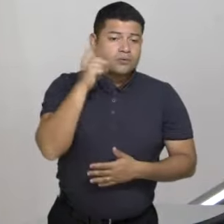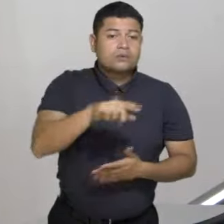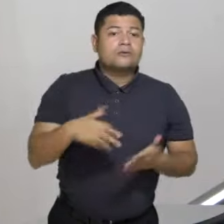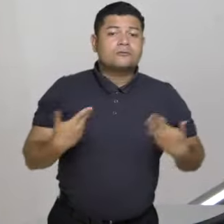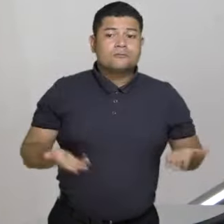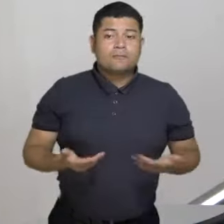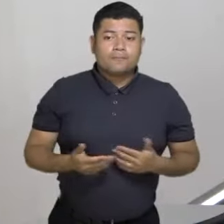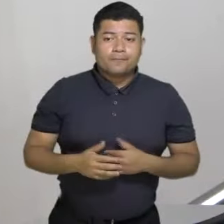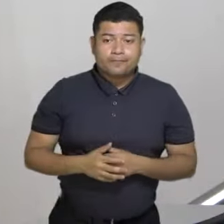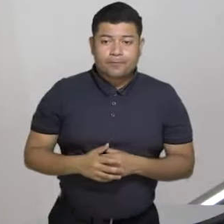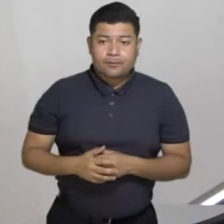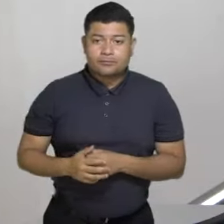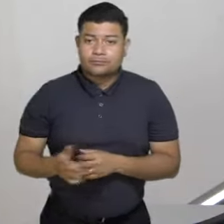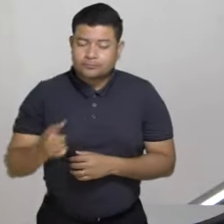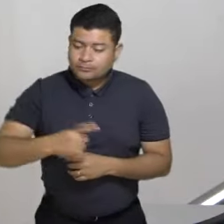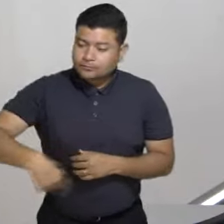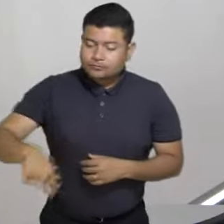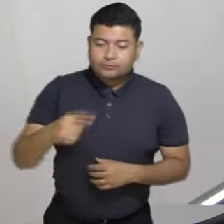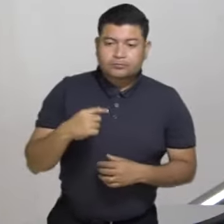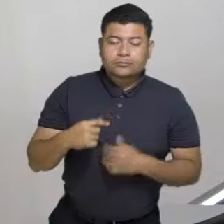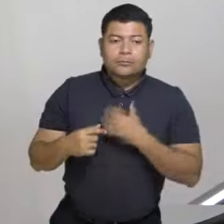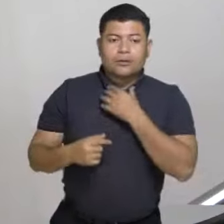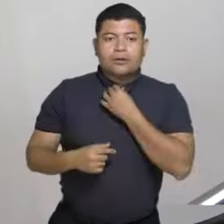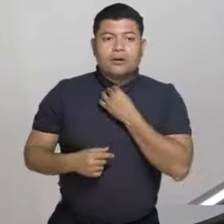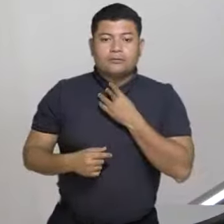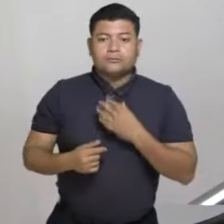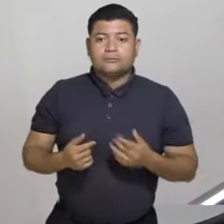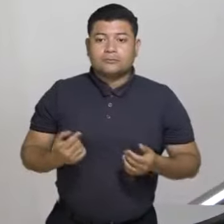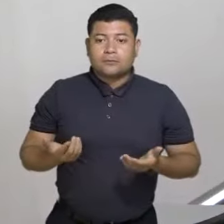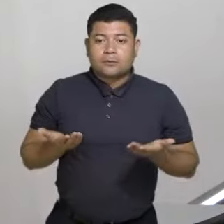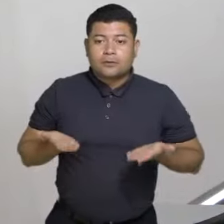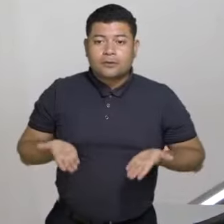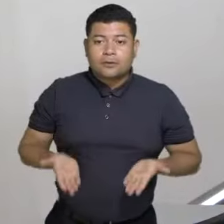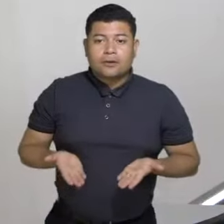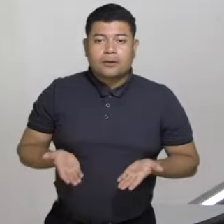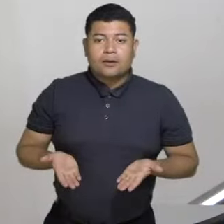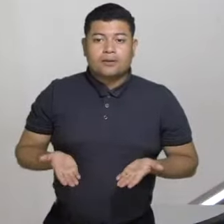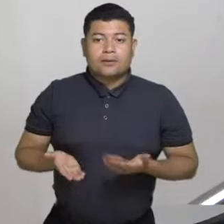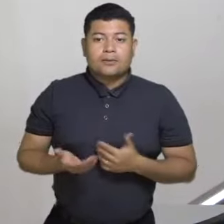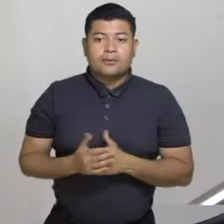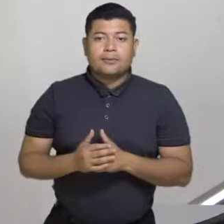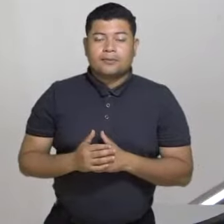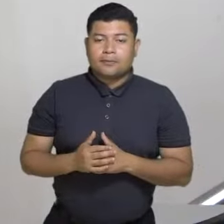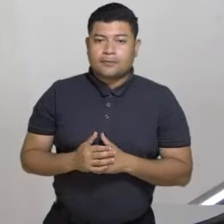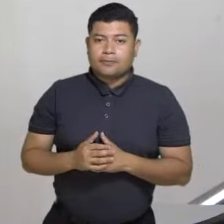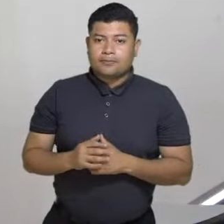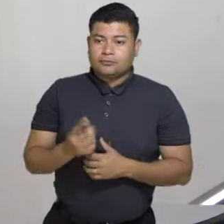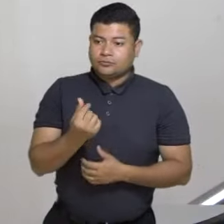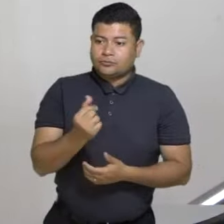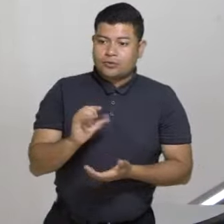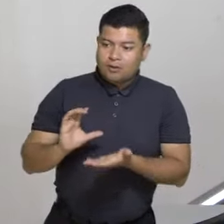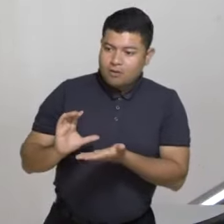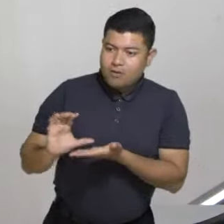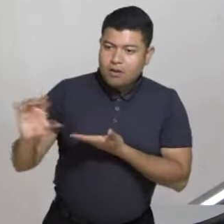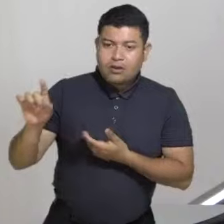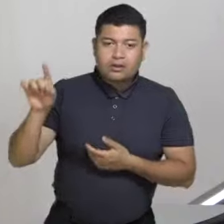E nós estamos dizendo aqui que essa grana vai para o capital especulativo.